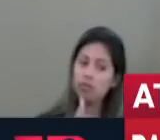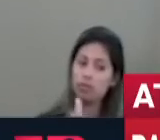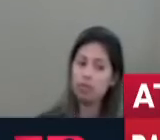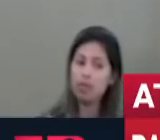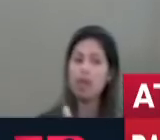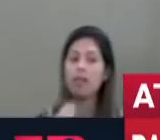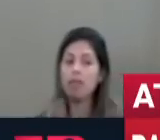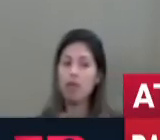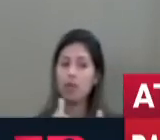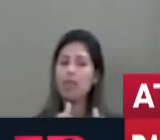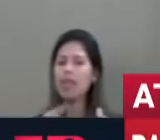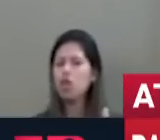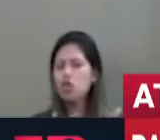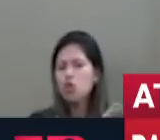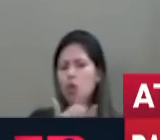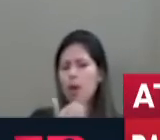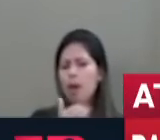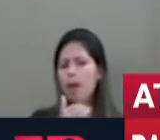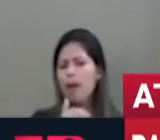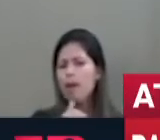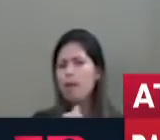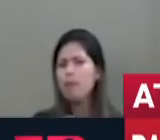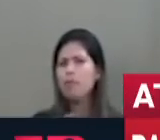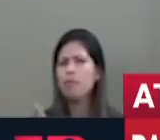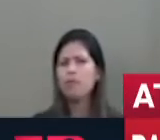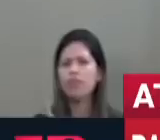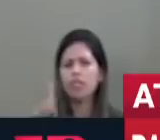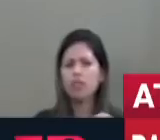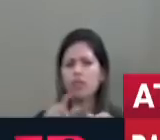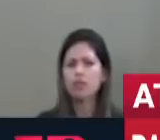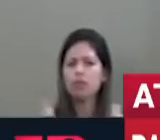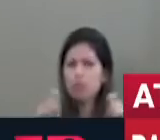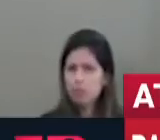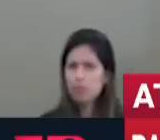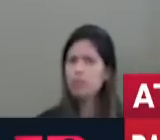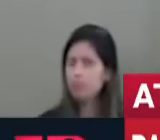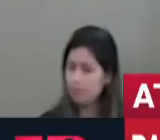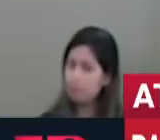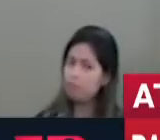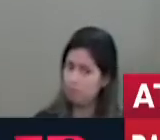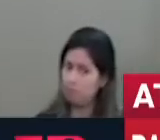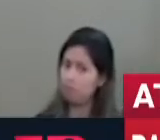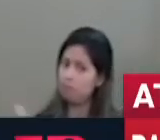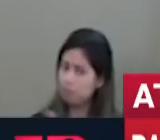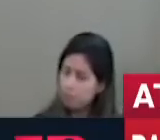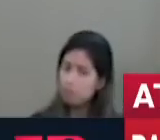que no início a PGR, a doutora Raquel Dodge, disse que tinha que ser arquivado porque era inconstitucional,